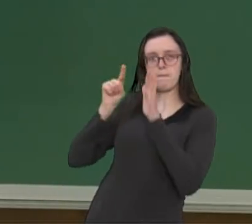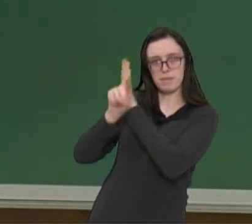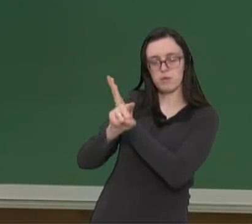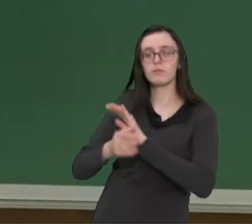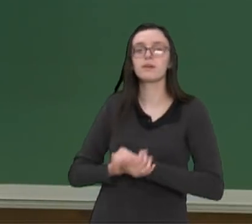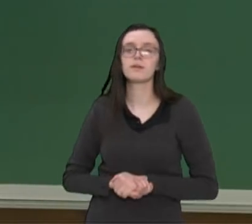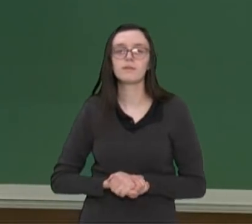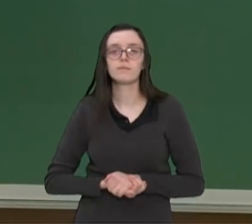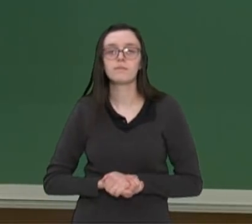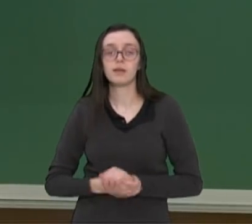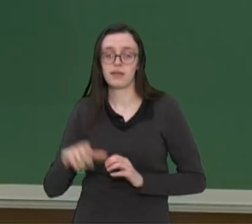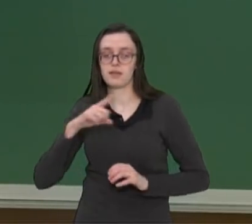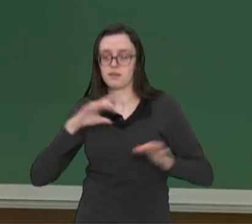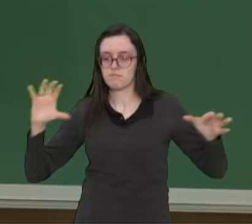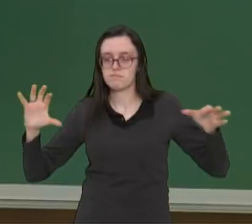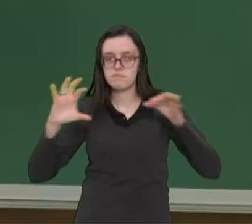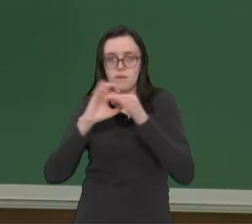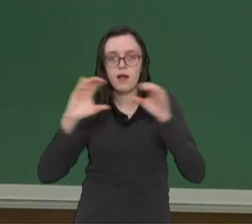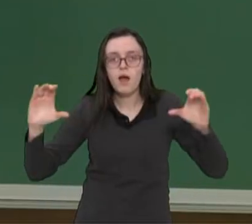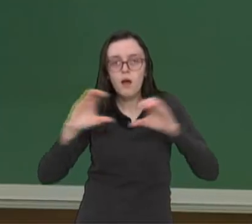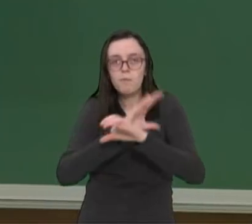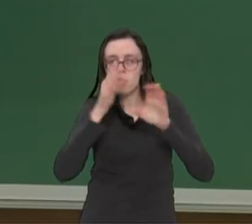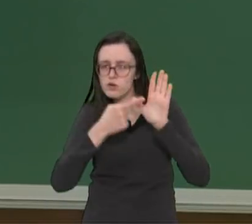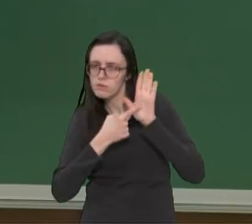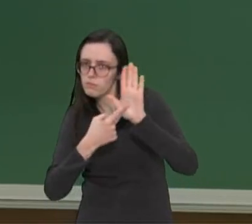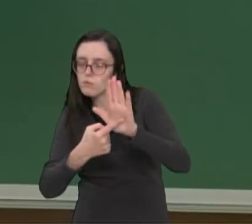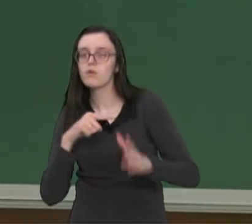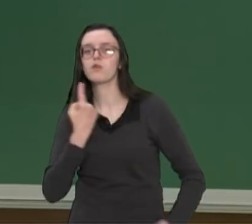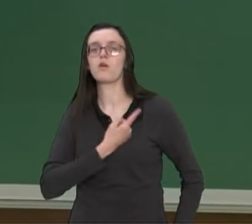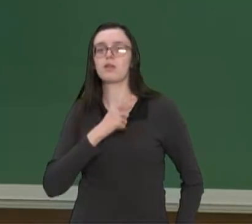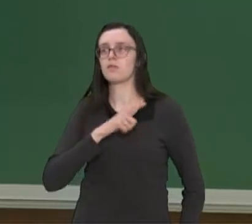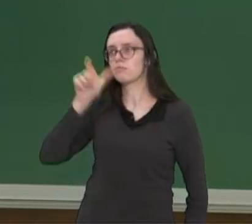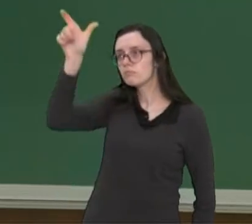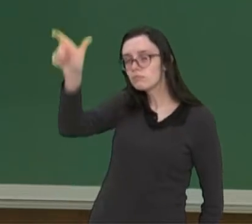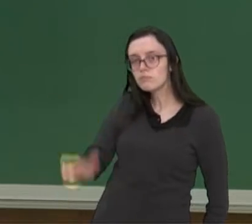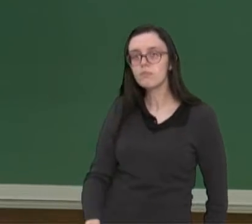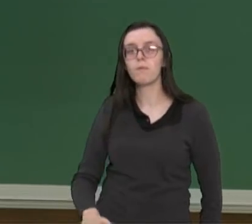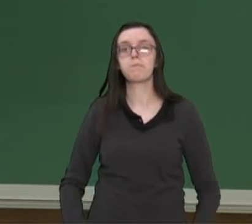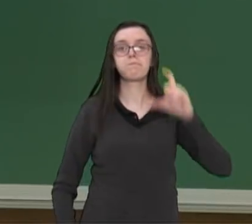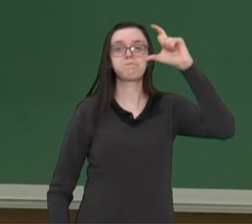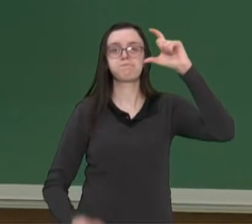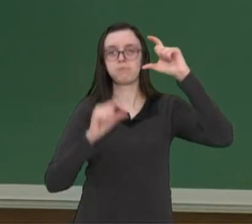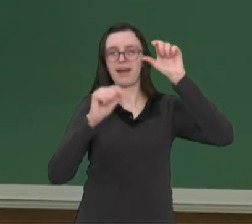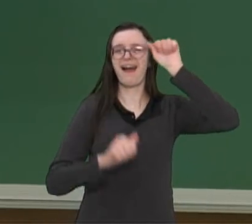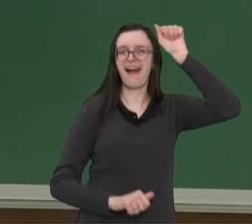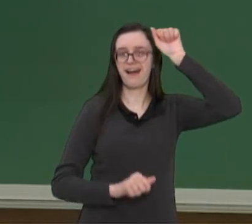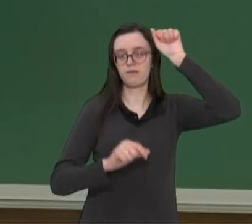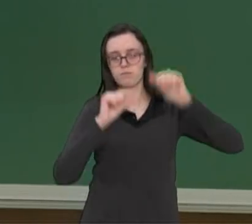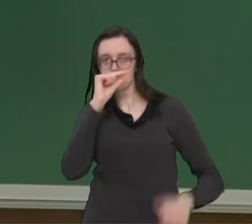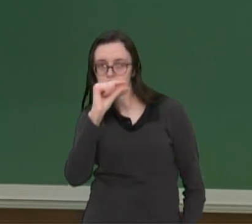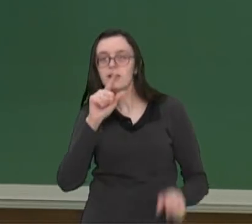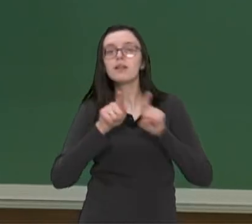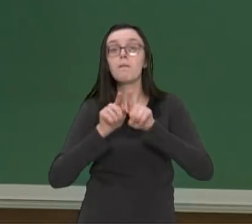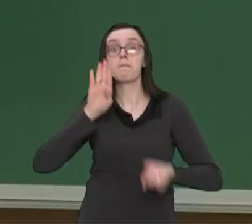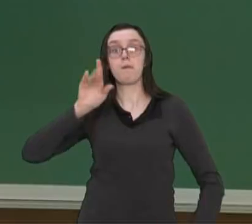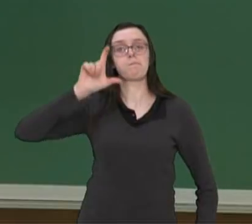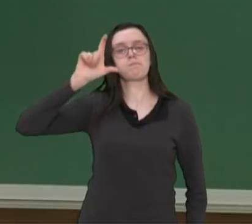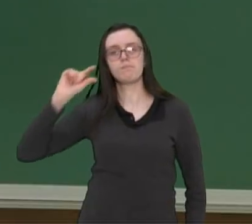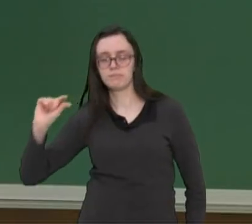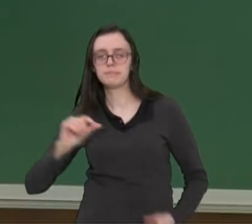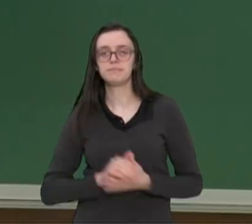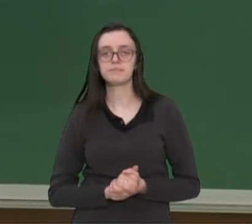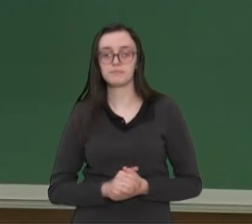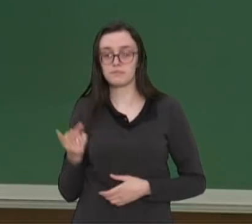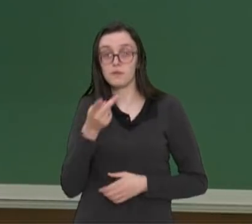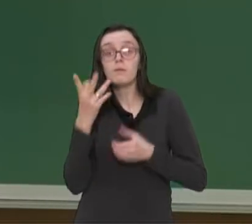Ligação completa entre genes está aqui mostrando. Então, a gente tem um indivíduo que é Azão, Azinho, Bzão, Bzinho. Os alelos A e B estão